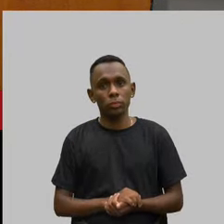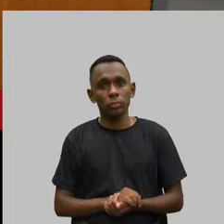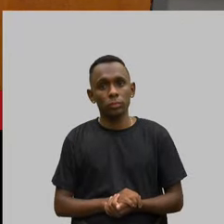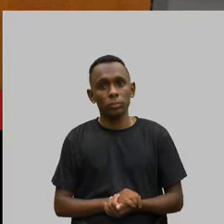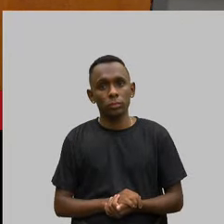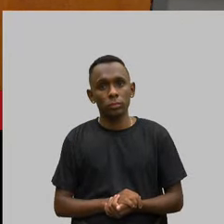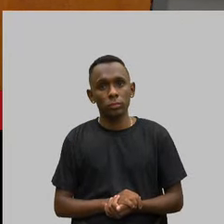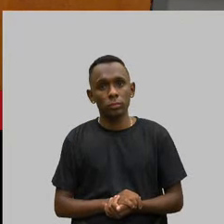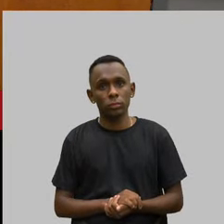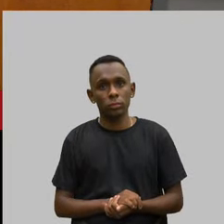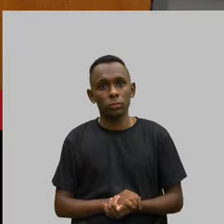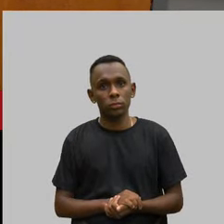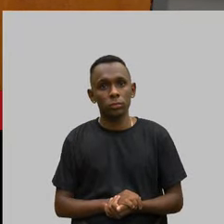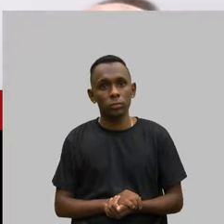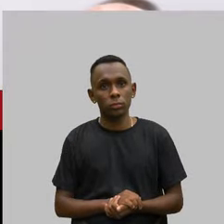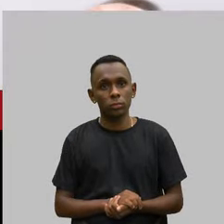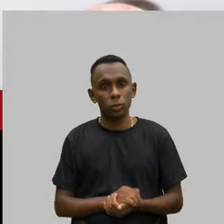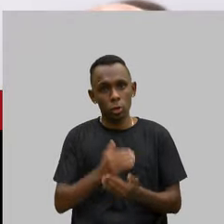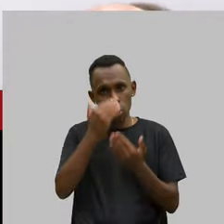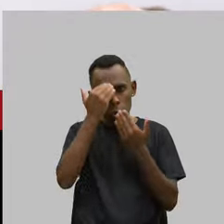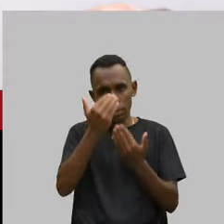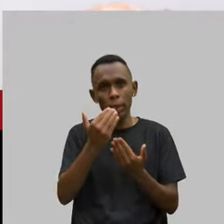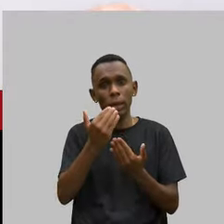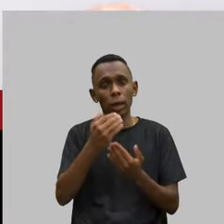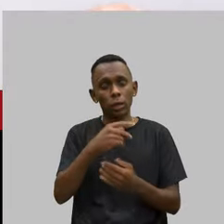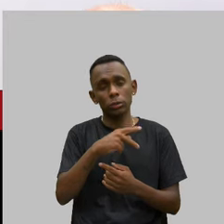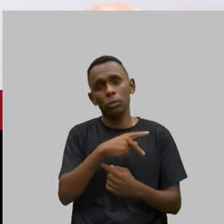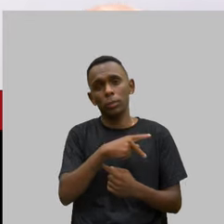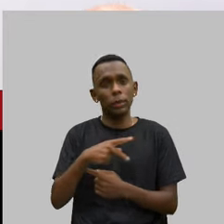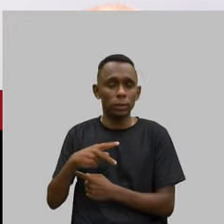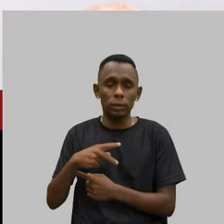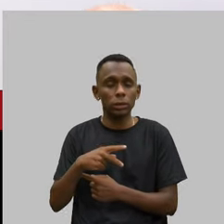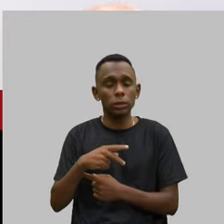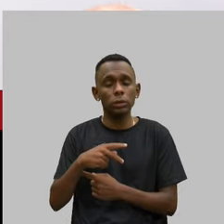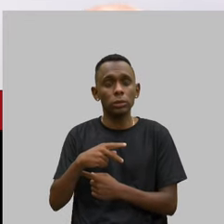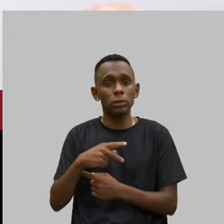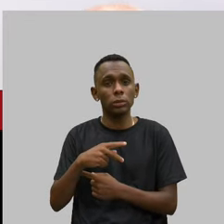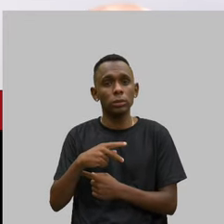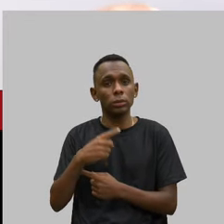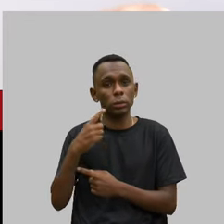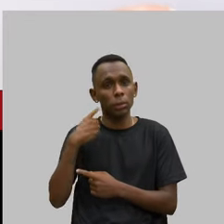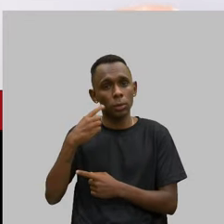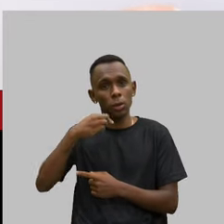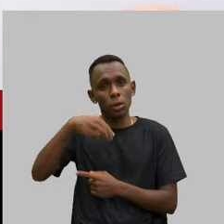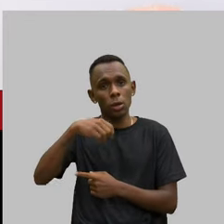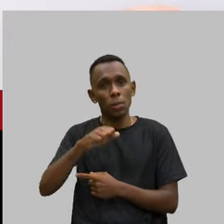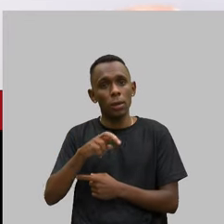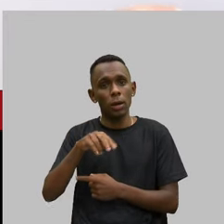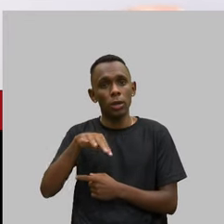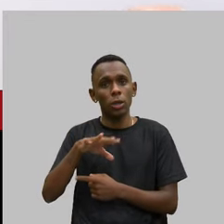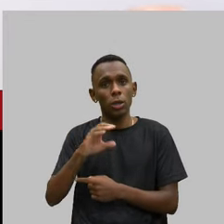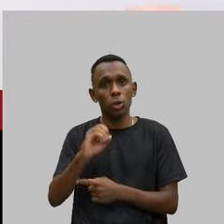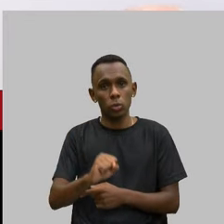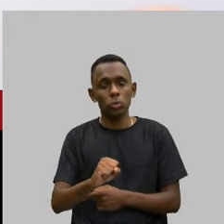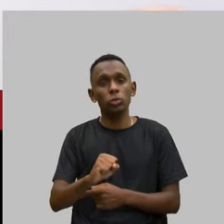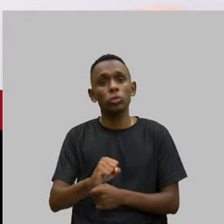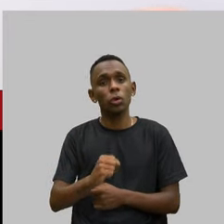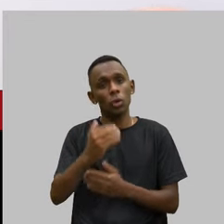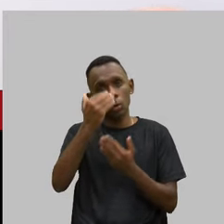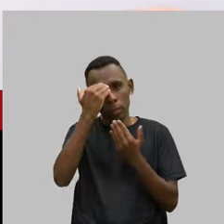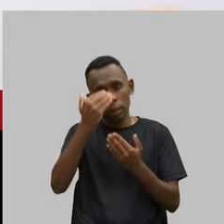Soares Muito obrigado Presidente Deputado Marquinho Lemos Agradeço também a parpa aqui